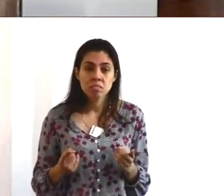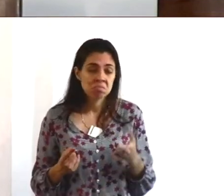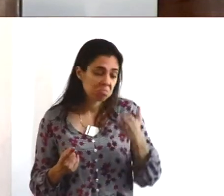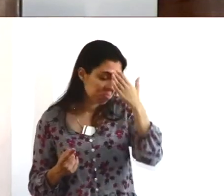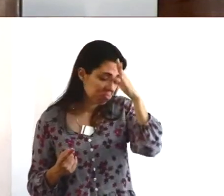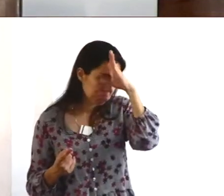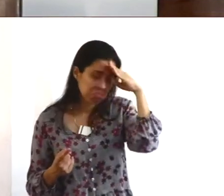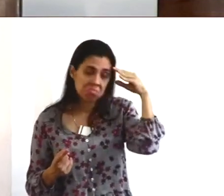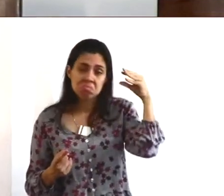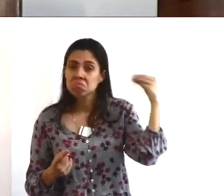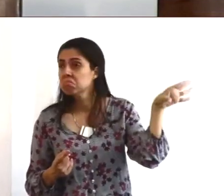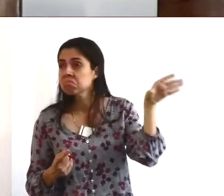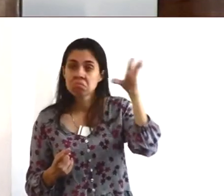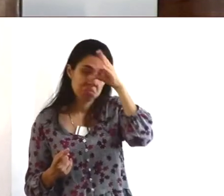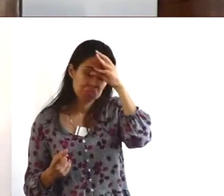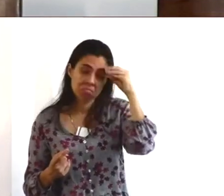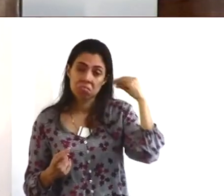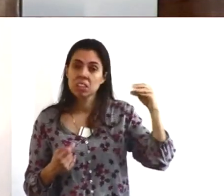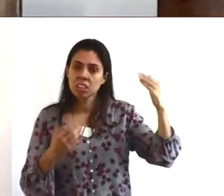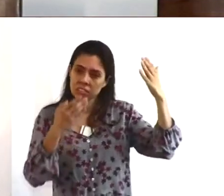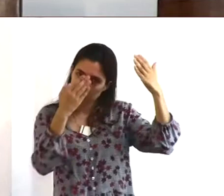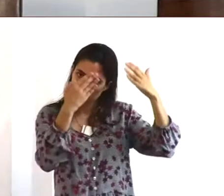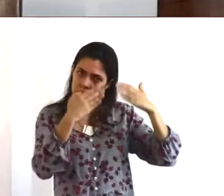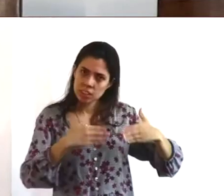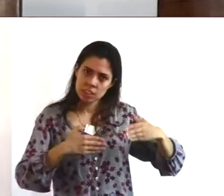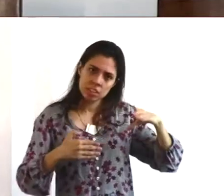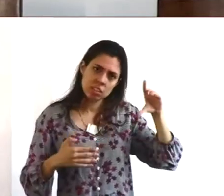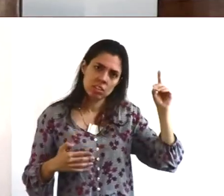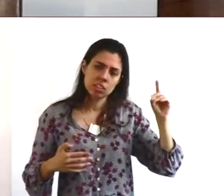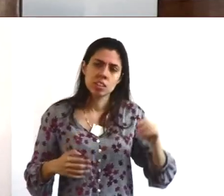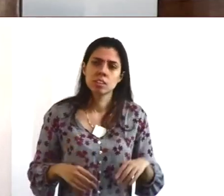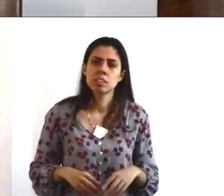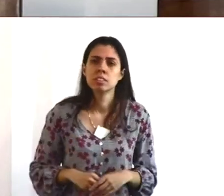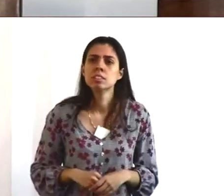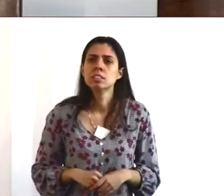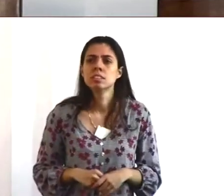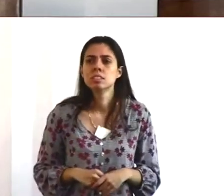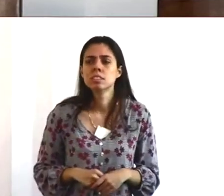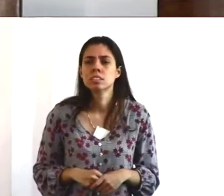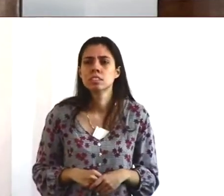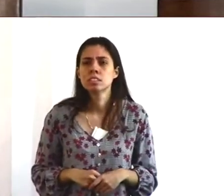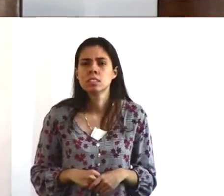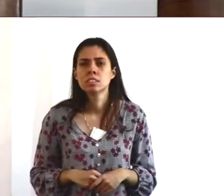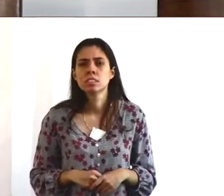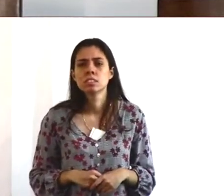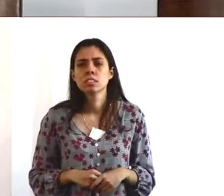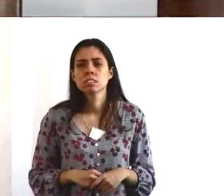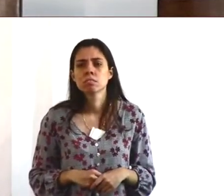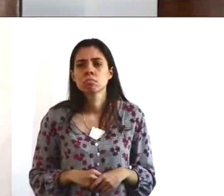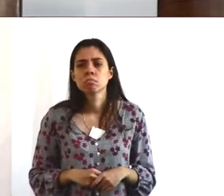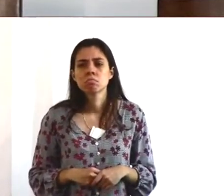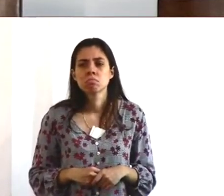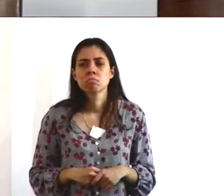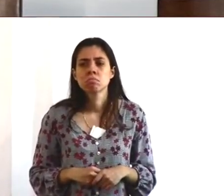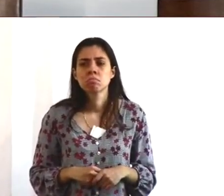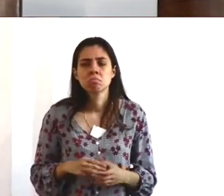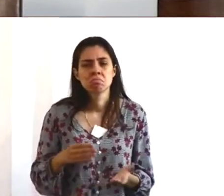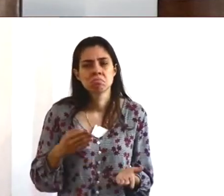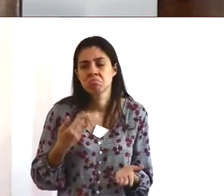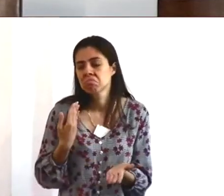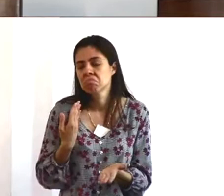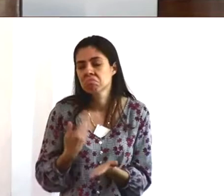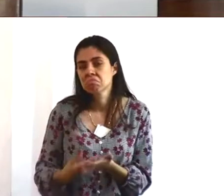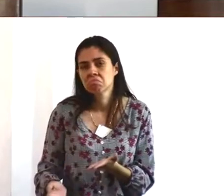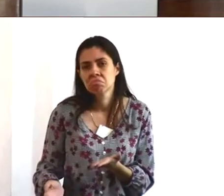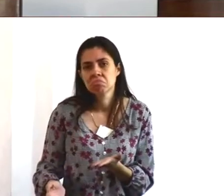recorremos àquele que está conosco, aquele que habita em nós e aquele